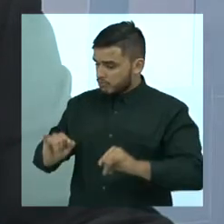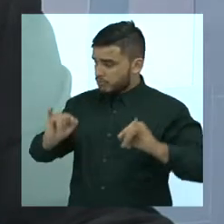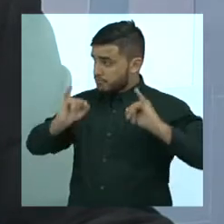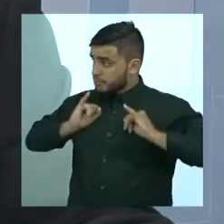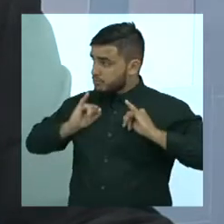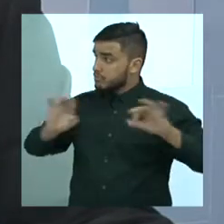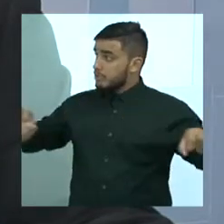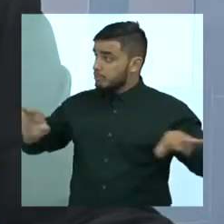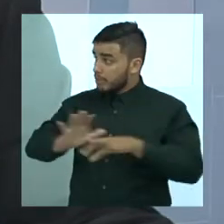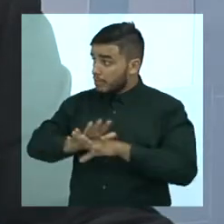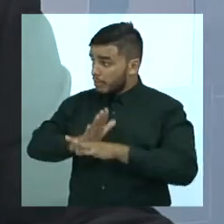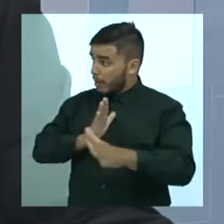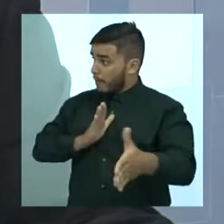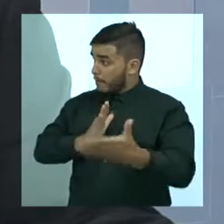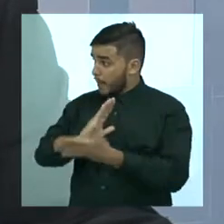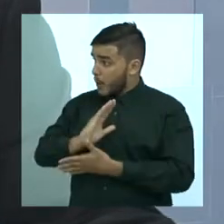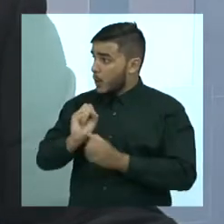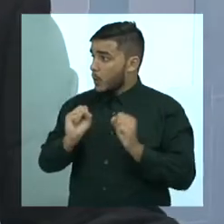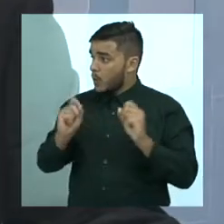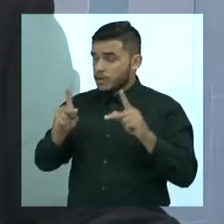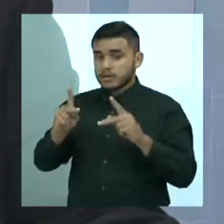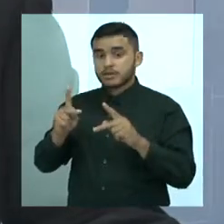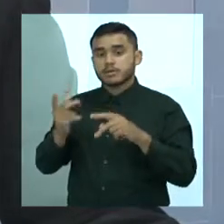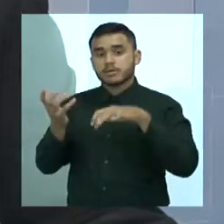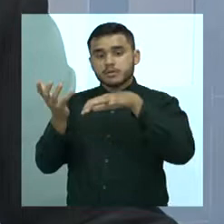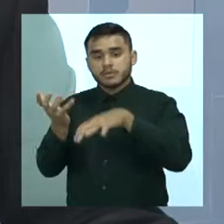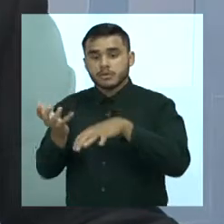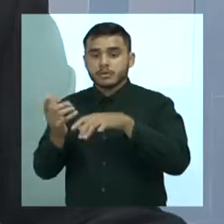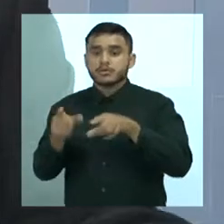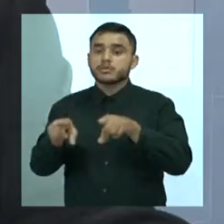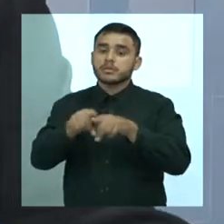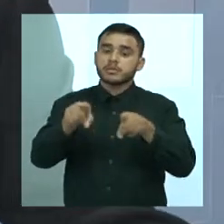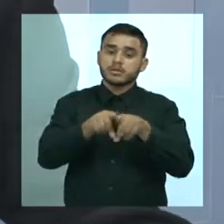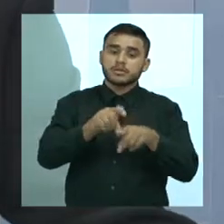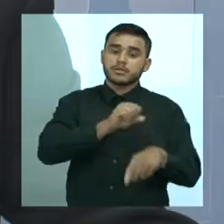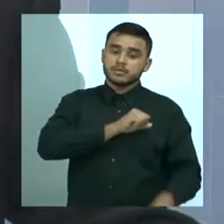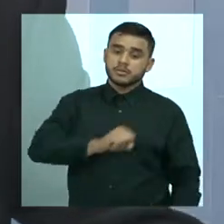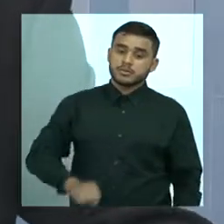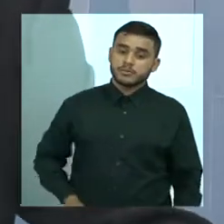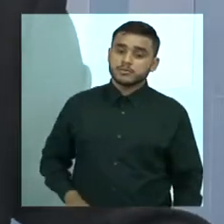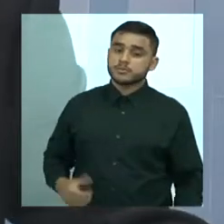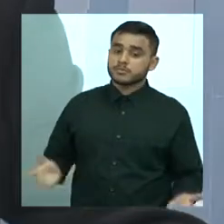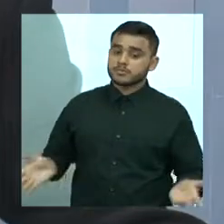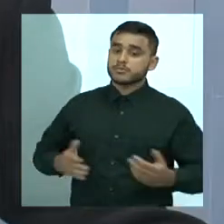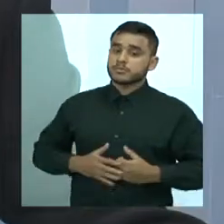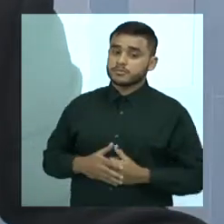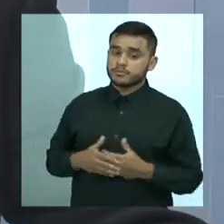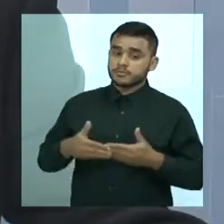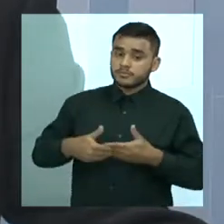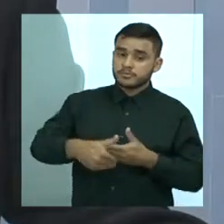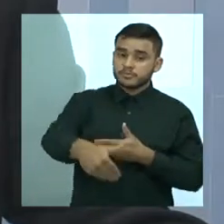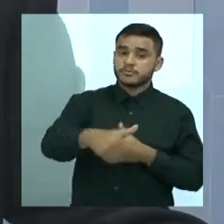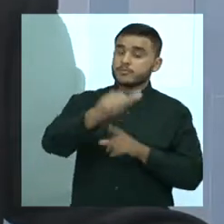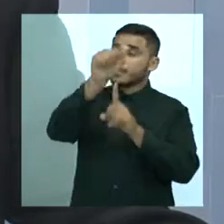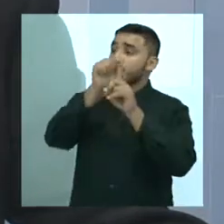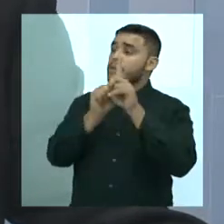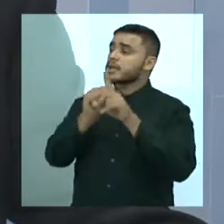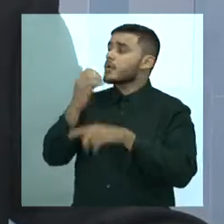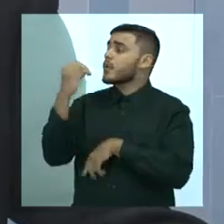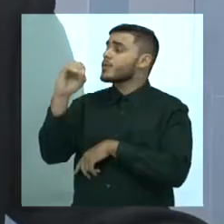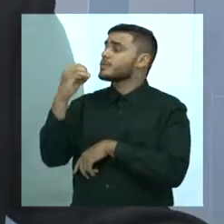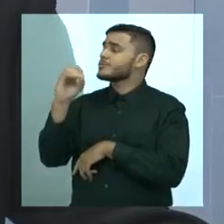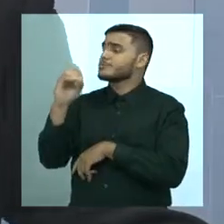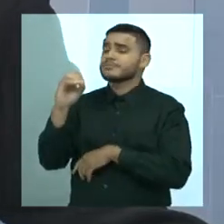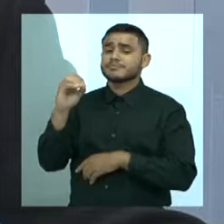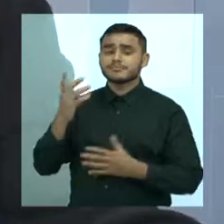reforma da Previdência, Câmara e Senado. Isso vai ser em outubro. Final de ano, Paulo. Uhum. Vou dar um exemplo